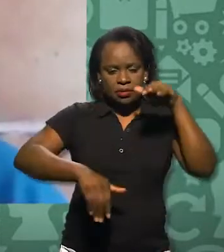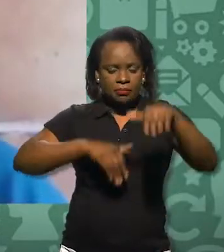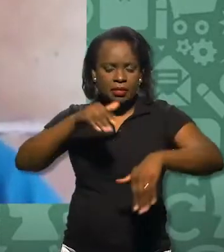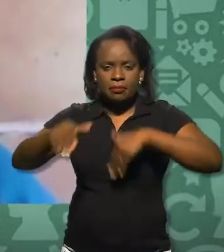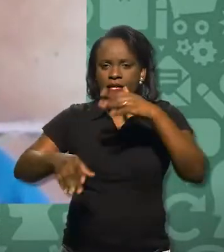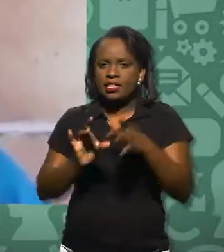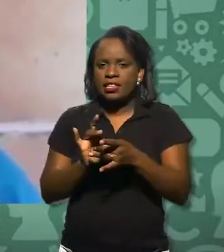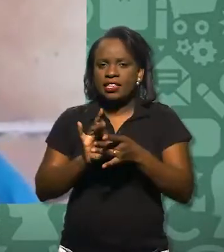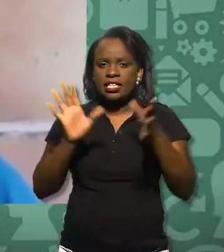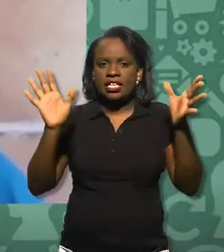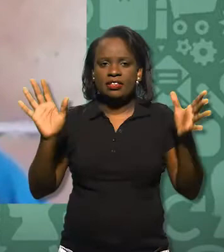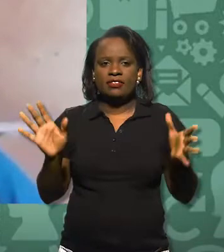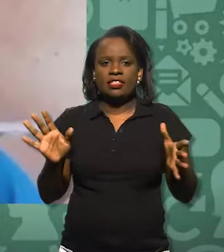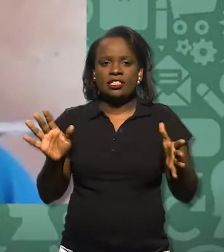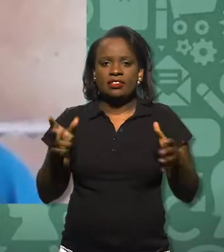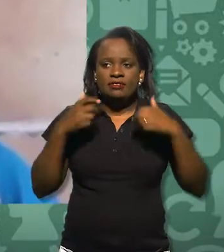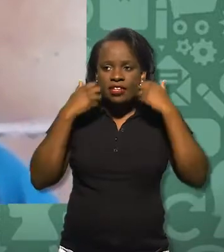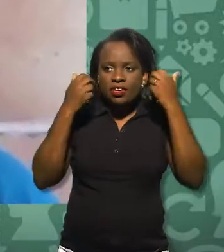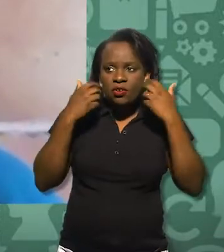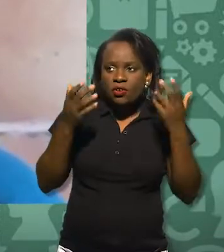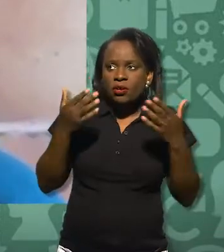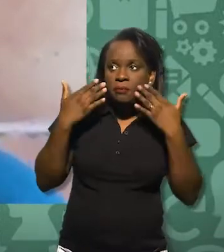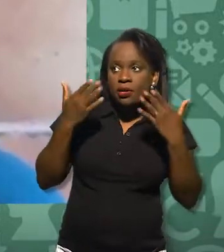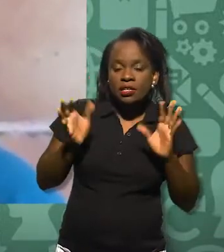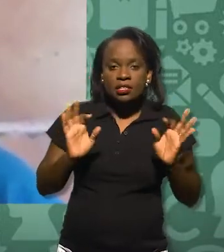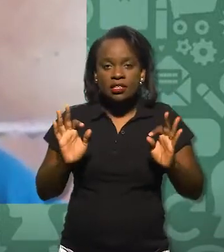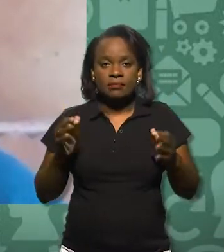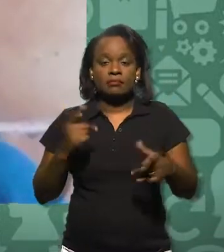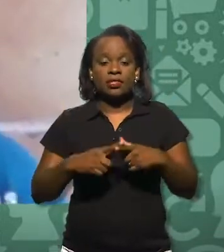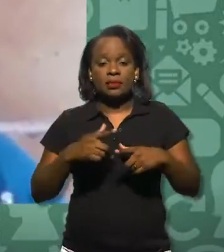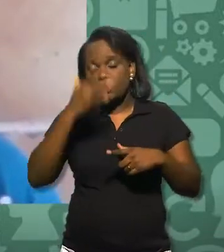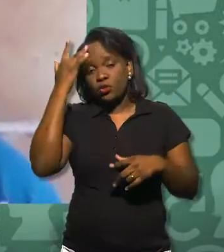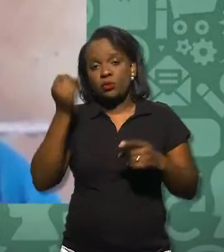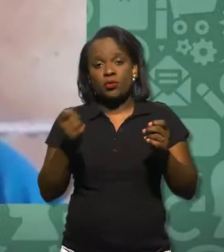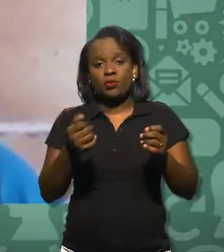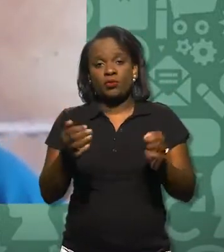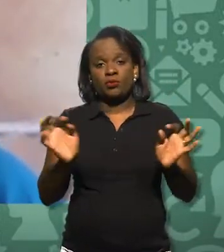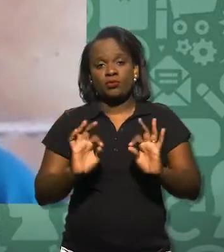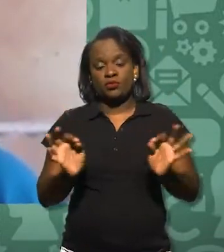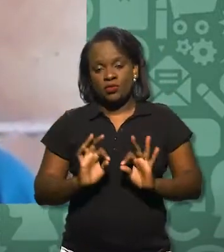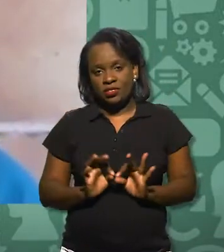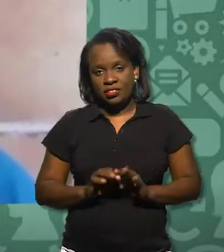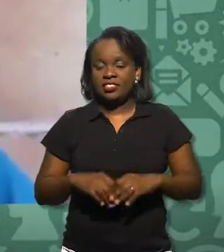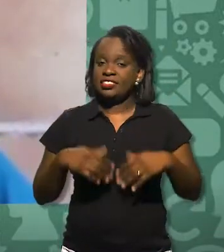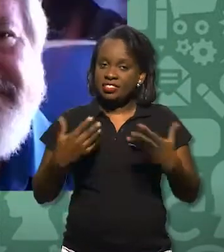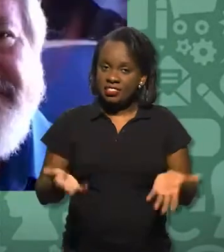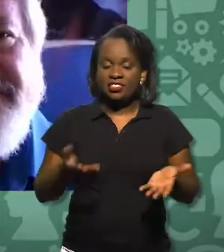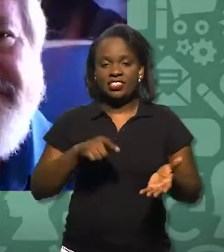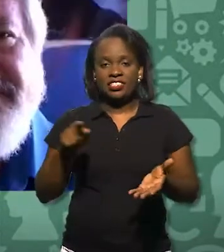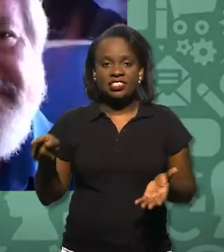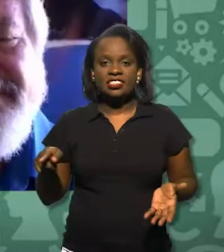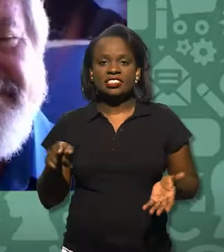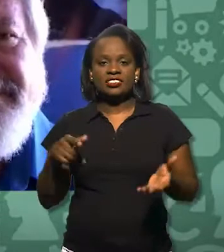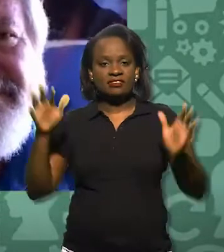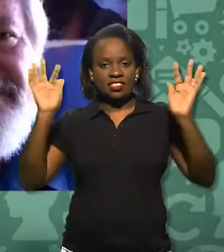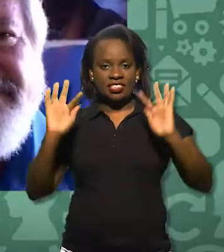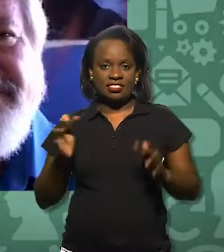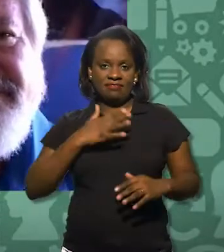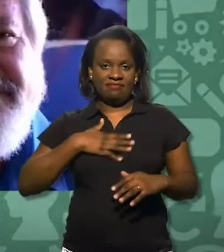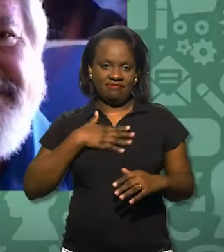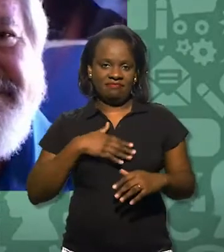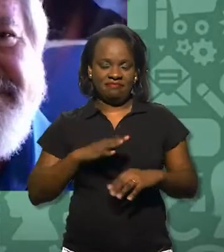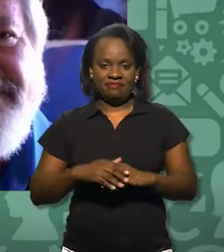Eles nadam com mais à vontade, sem vergonha de aparecer, porque tem muito pouca gente circulando, né? Então, eles estão